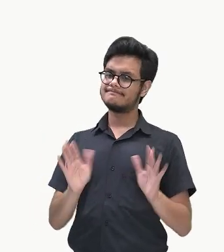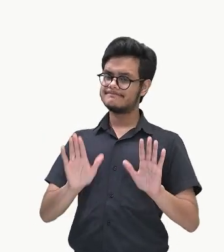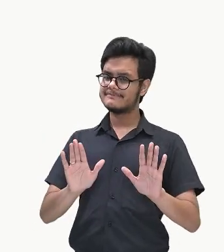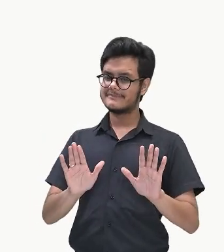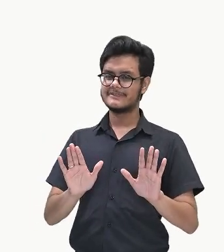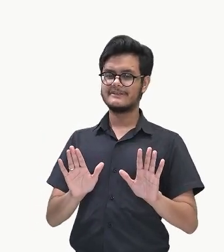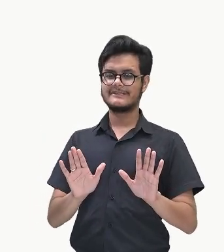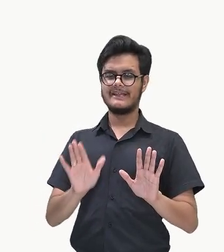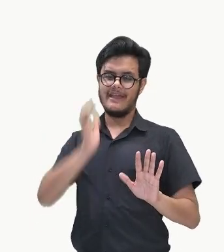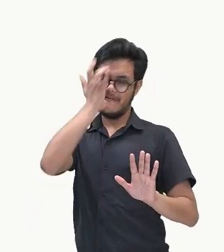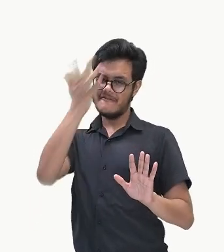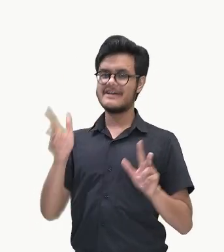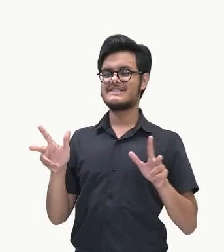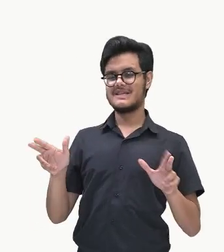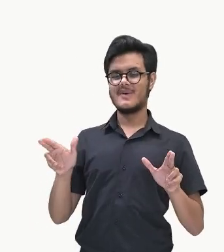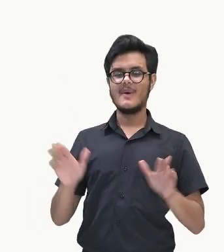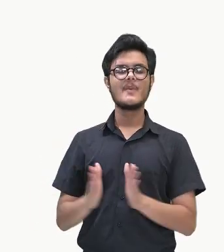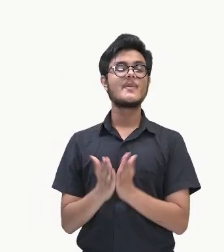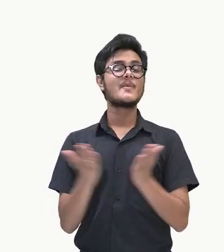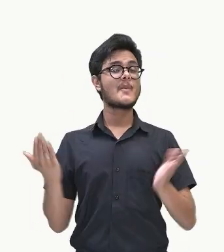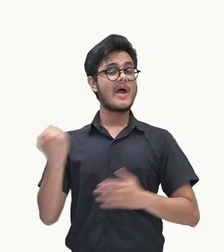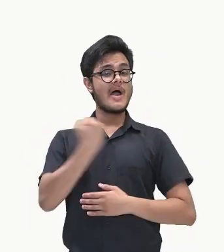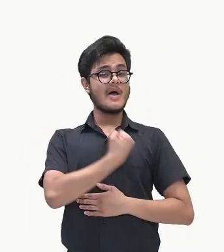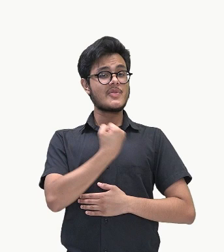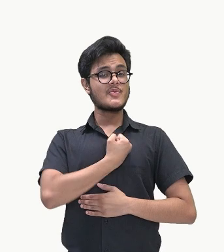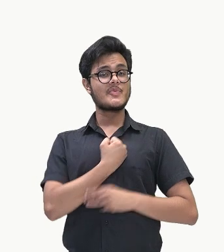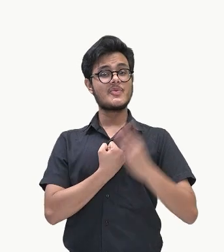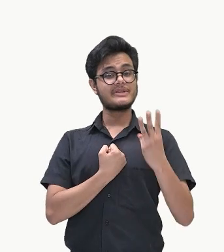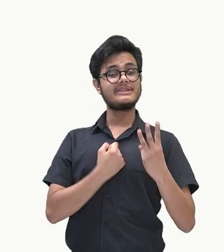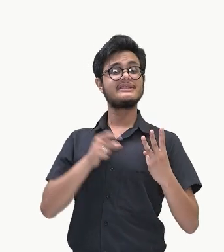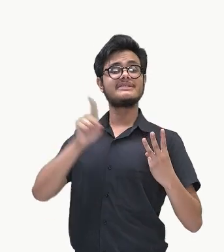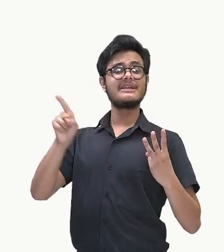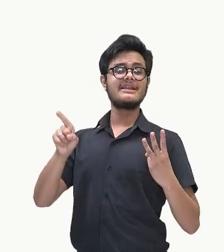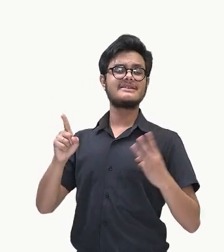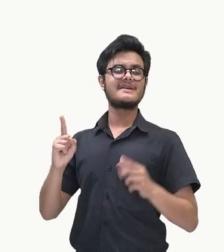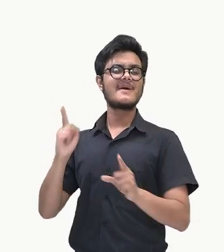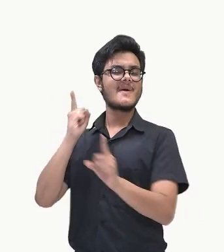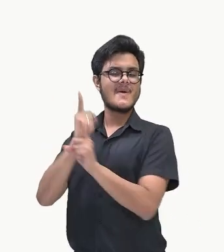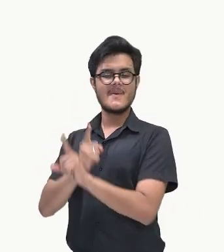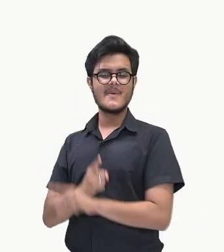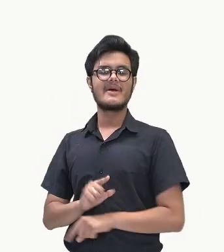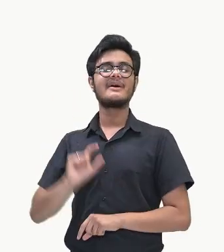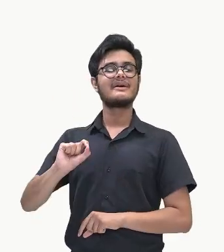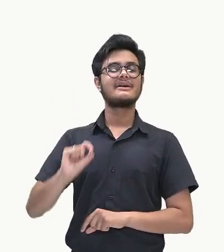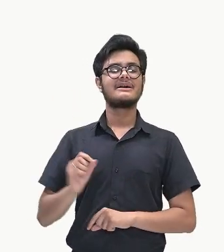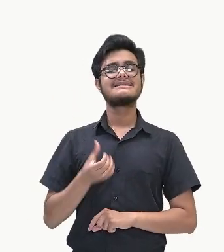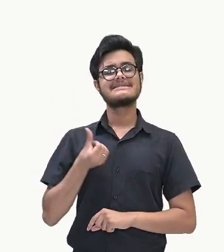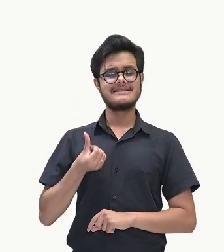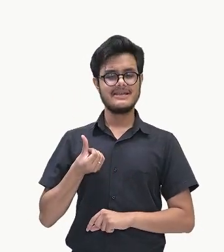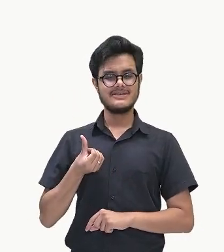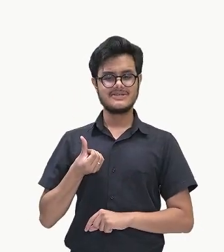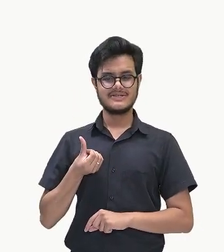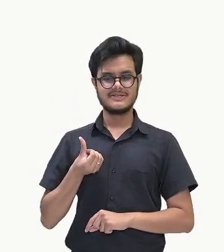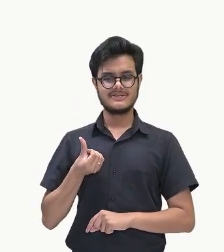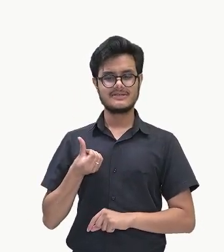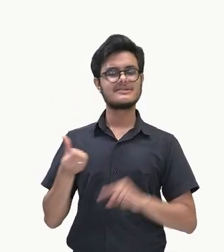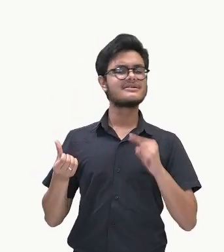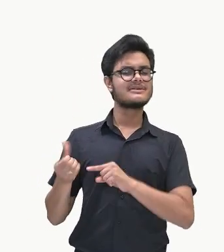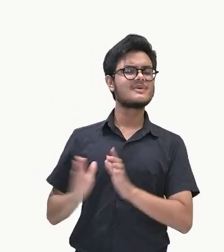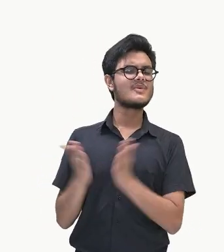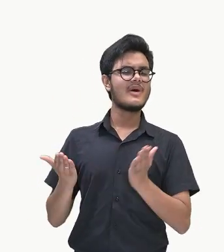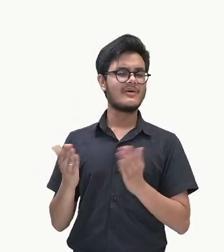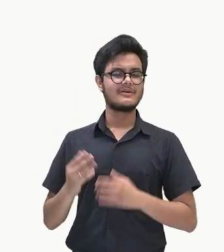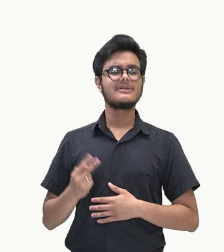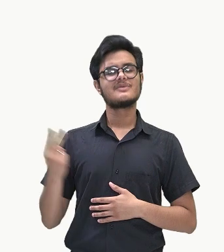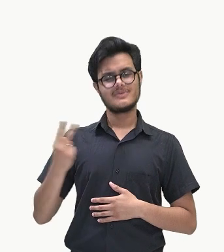iguais, né? Qual o número que eu vou multiplicar aqui por 3 para eu fazer com que chegue em o meu índice em 6?